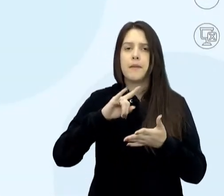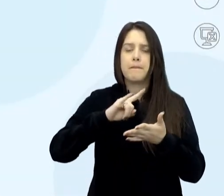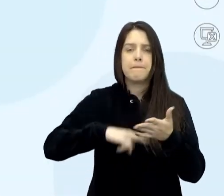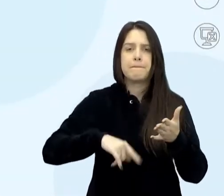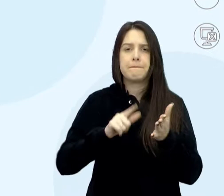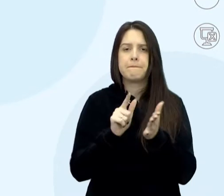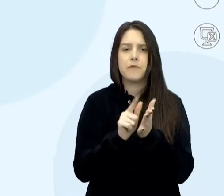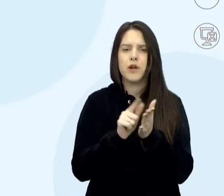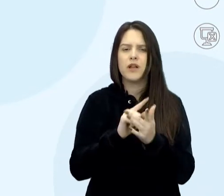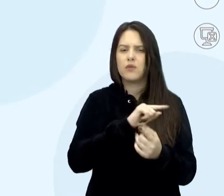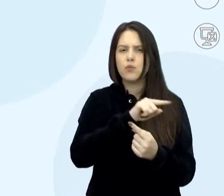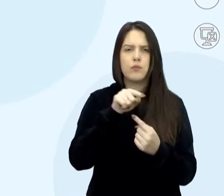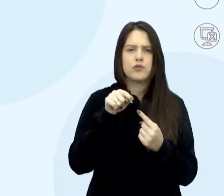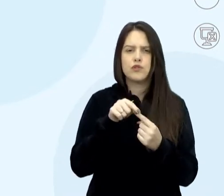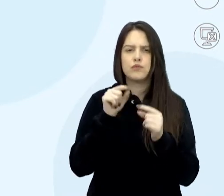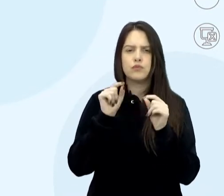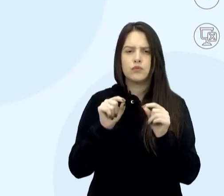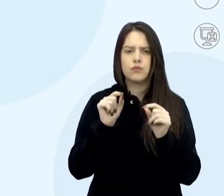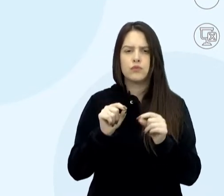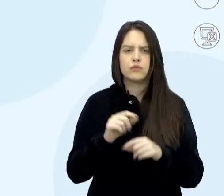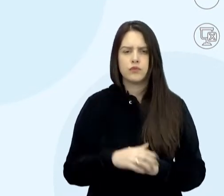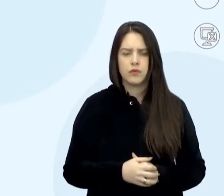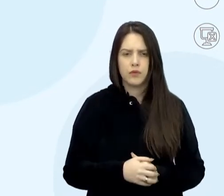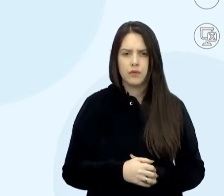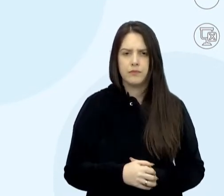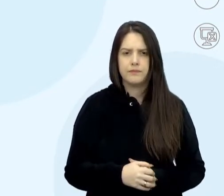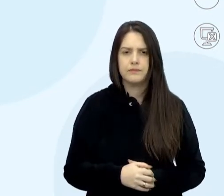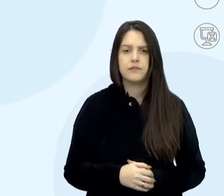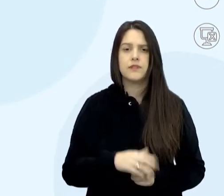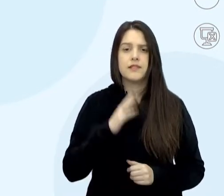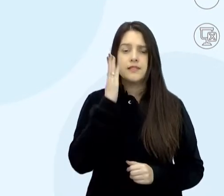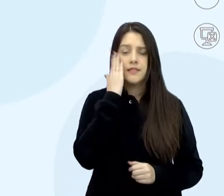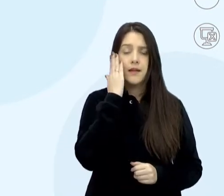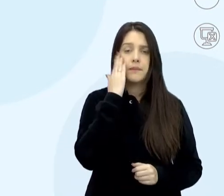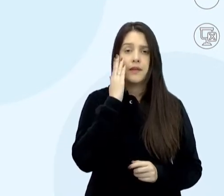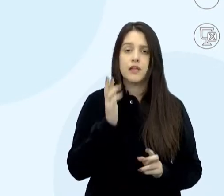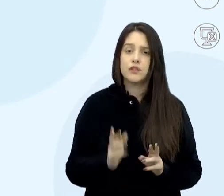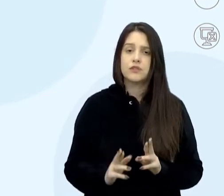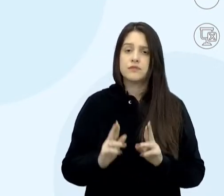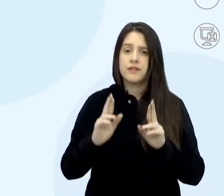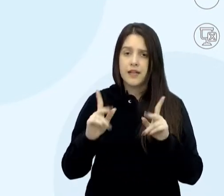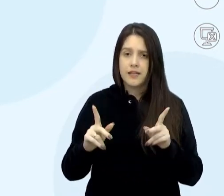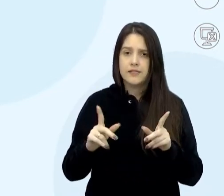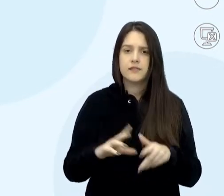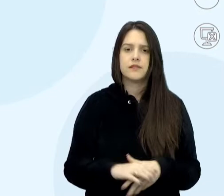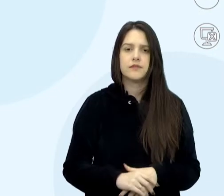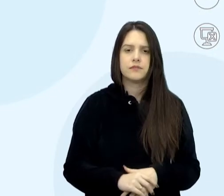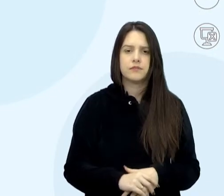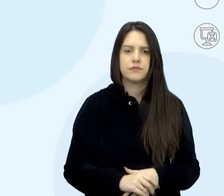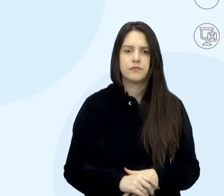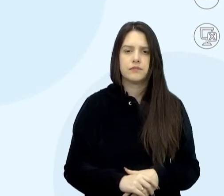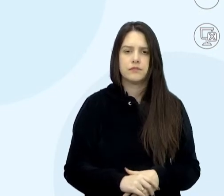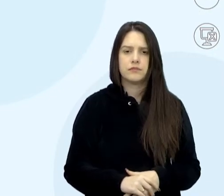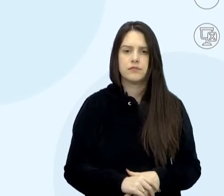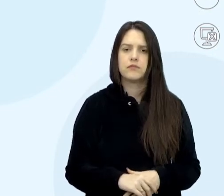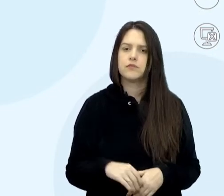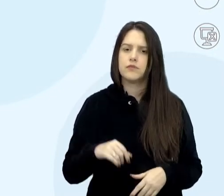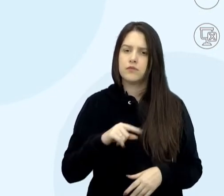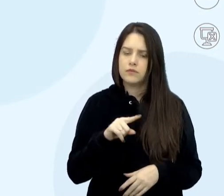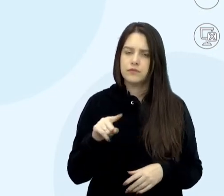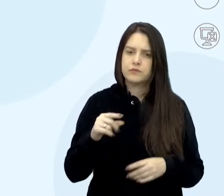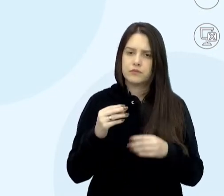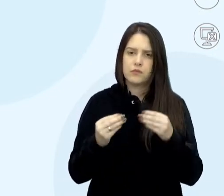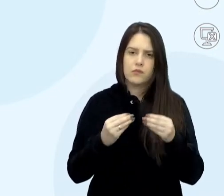e o objetivo aí, da aula de hoje é saber a diferença, né, ou saber usar aí o uso